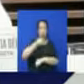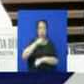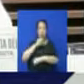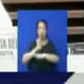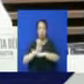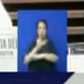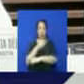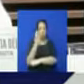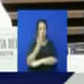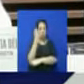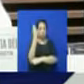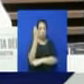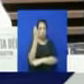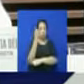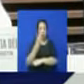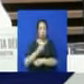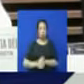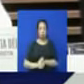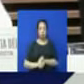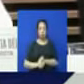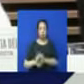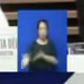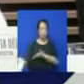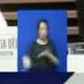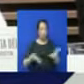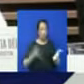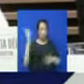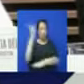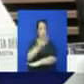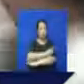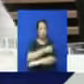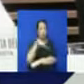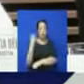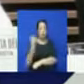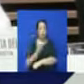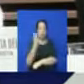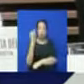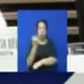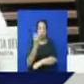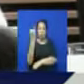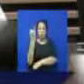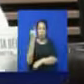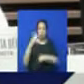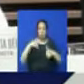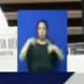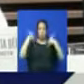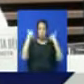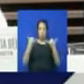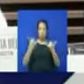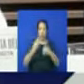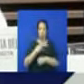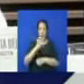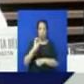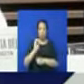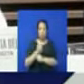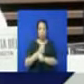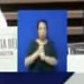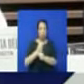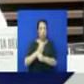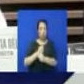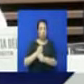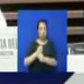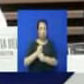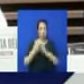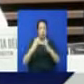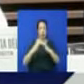hoje recebê-los nesta data significativa de 20 anos da Igreja Ministério Espaço